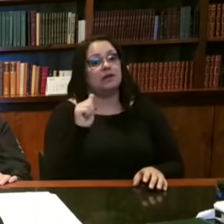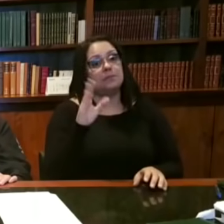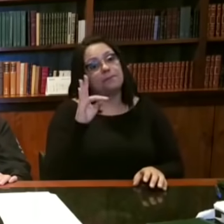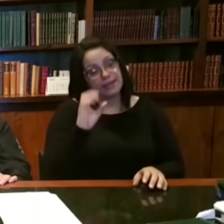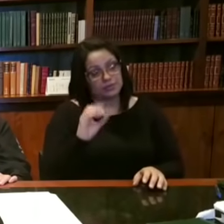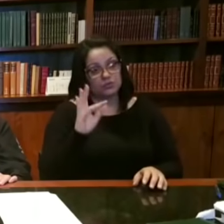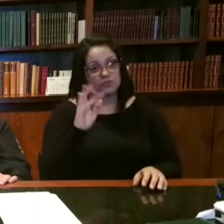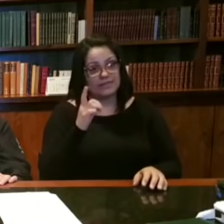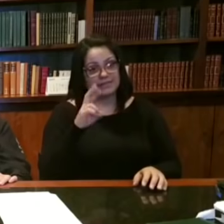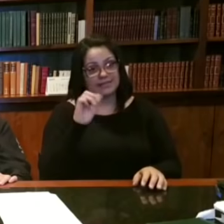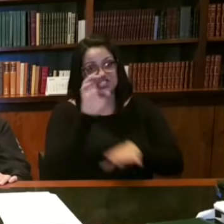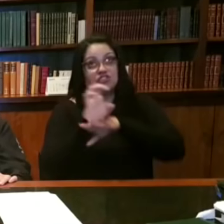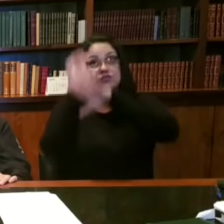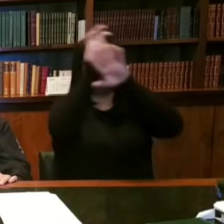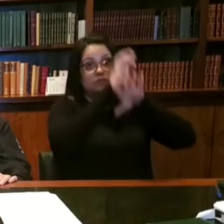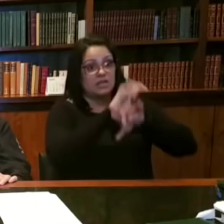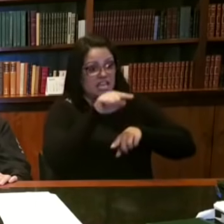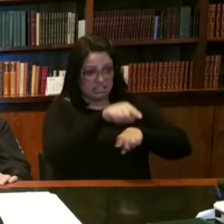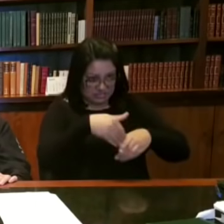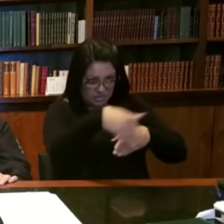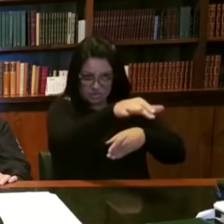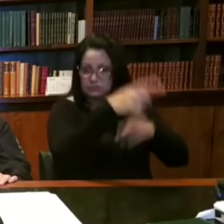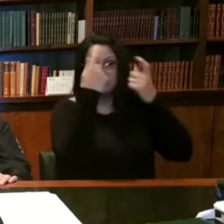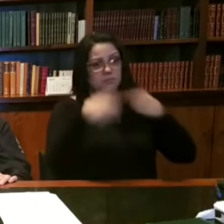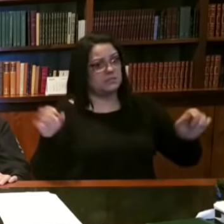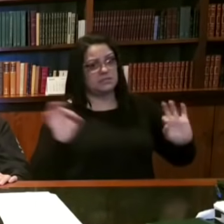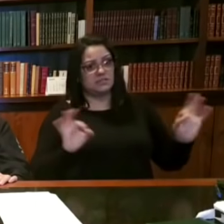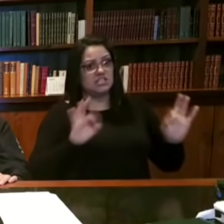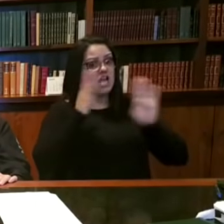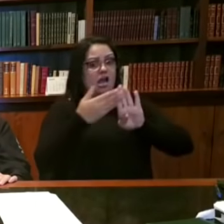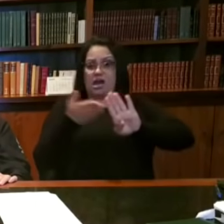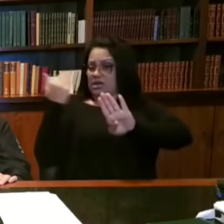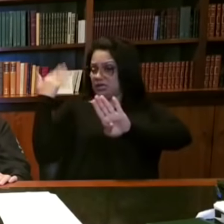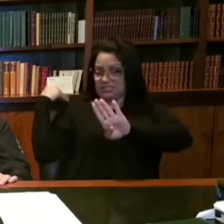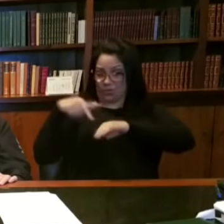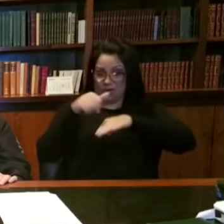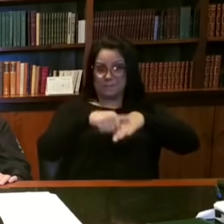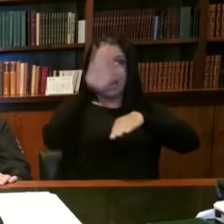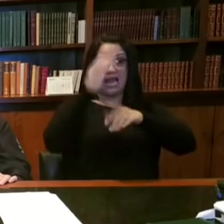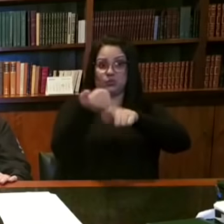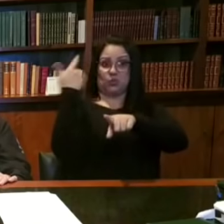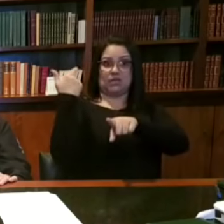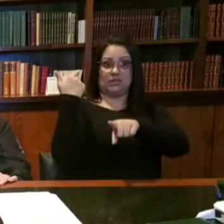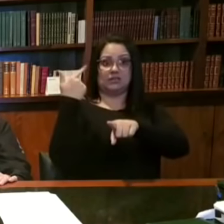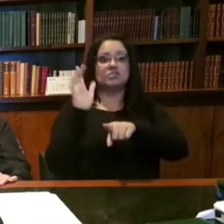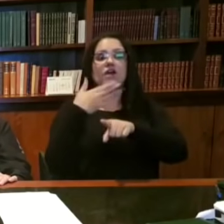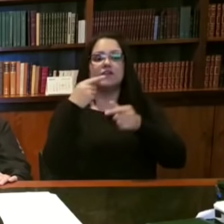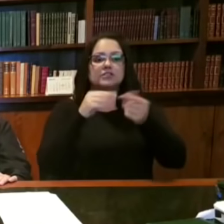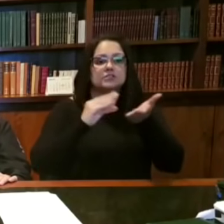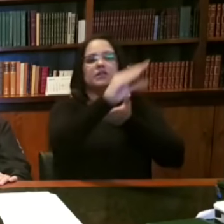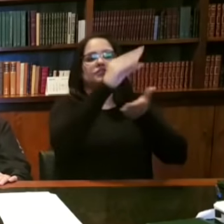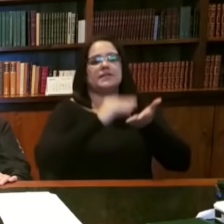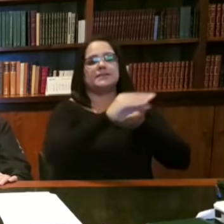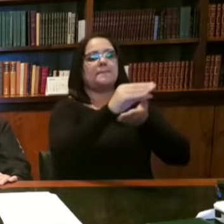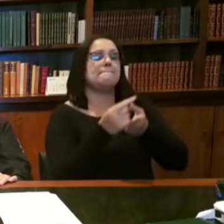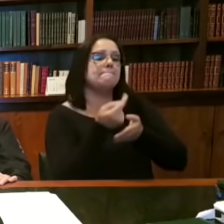para estados e municípios, esse ano não precisa mais, já demos muito mais do que eles jamais receberam. Para ter uma ideia, nós fizemos de transferência aí,